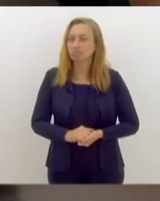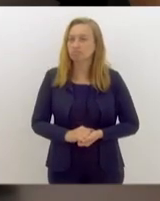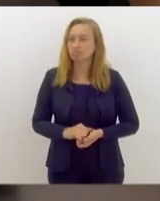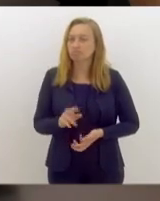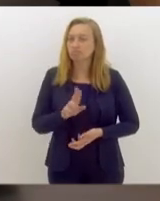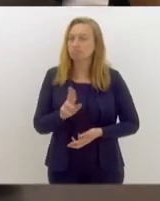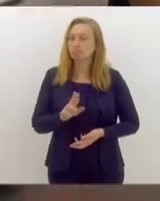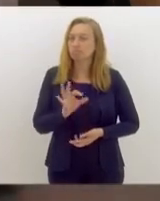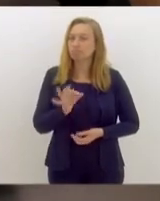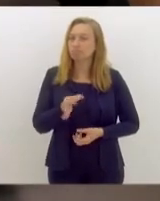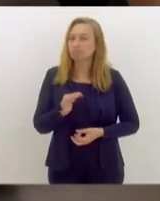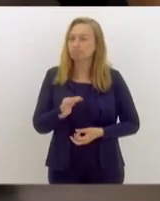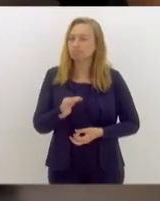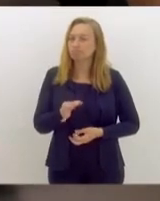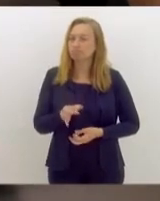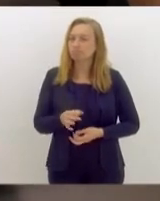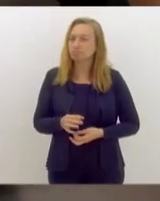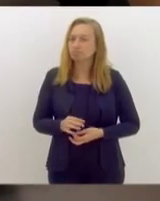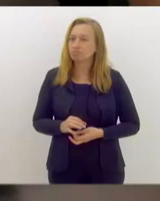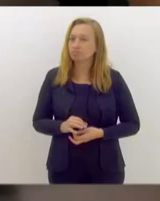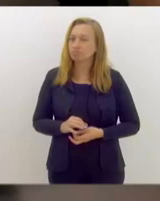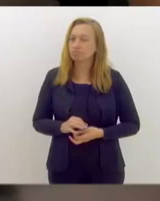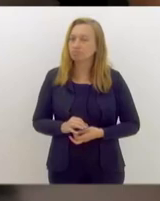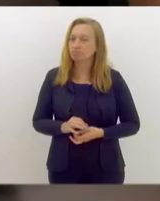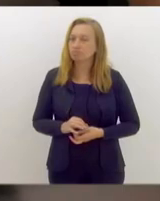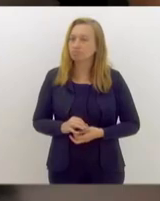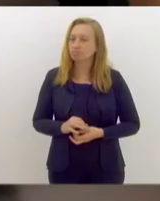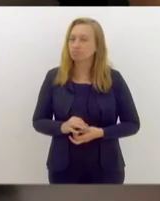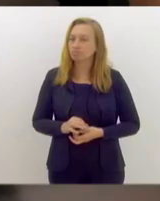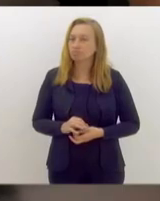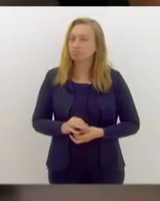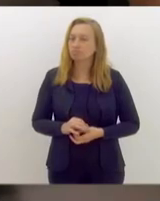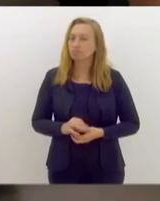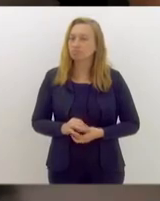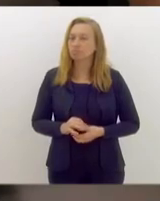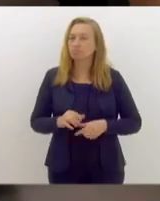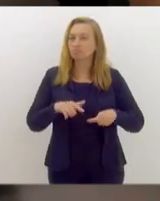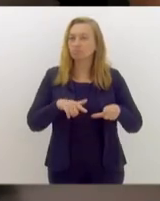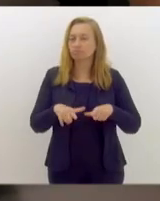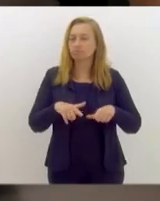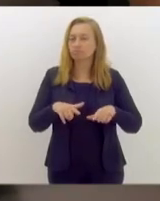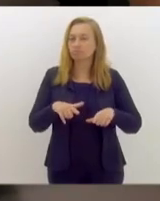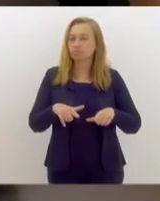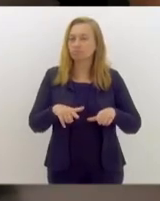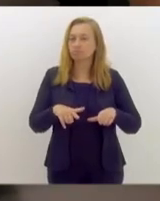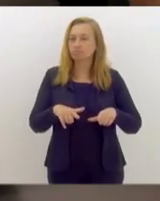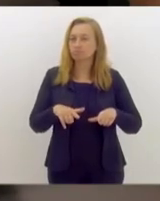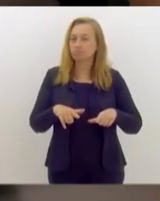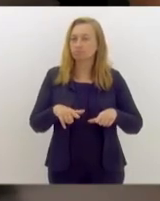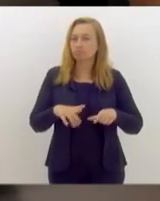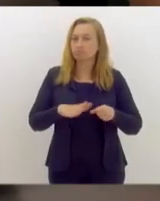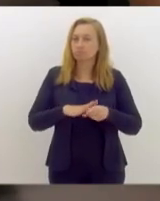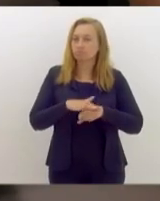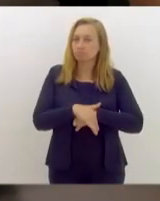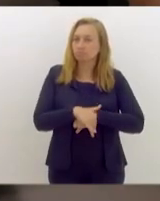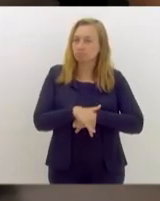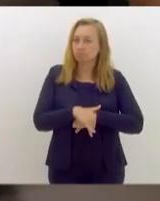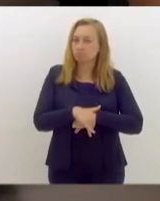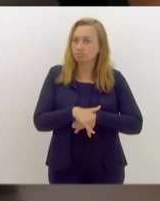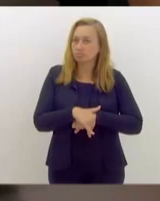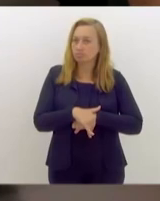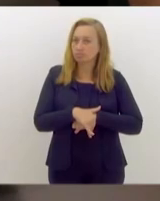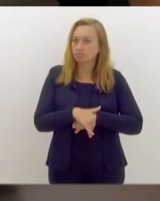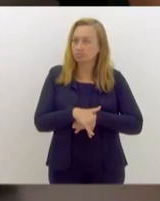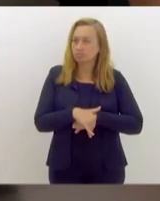nome específico, estão trabalhando de bicicleta, delivery, né? Sei. Que trabalham basicamente à noite, né? É